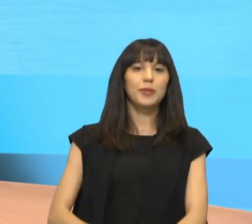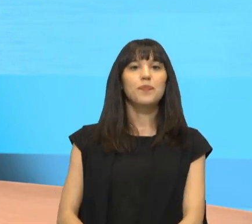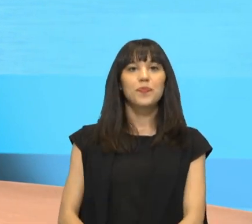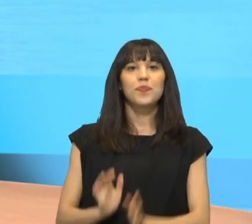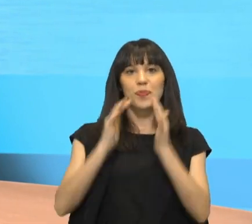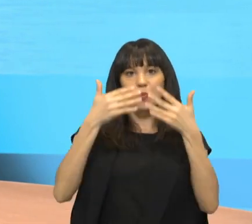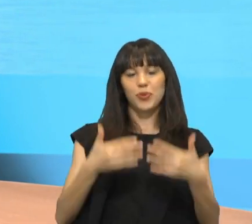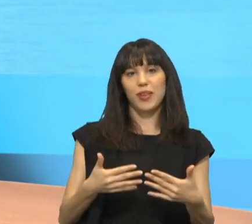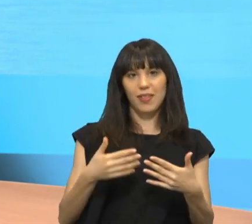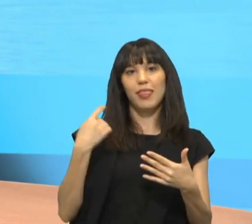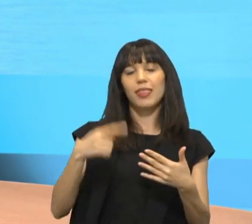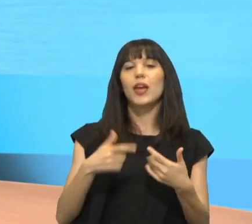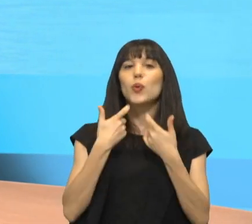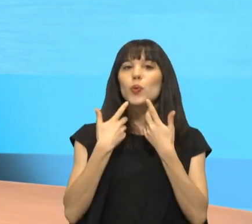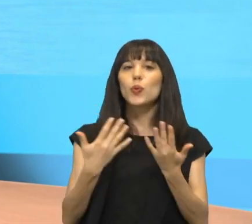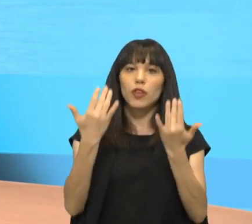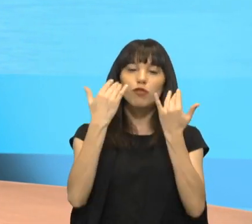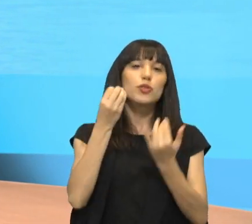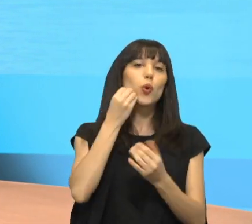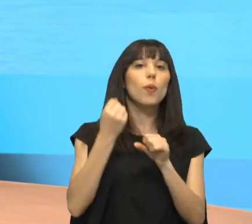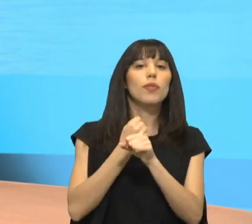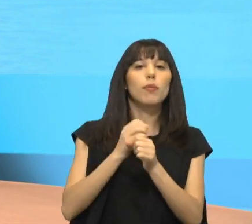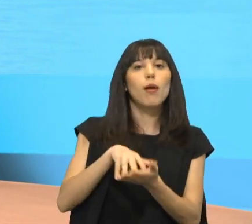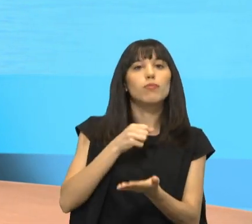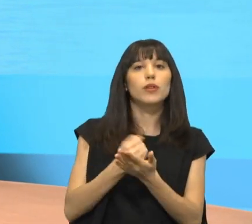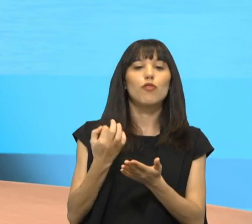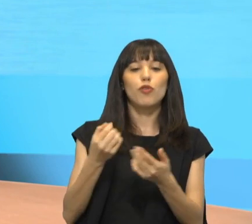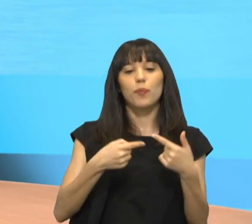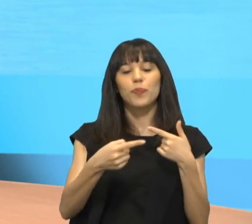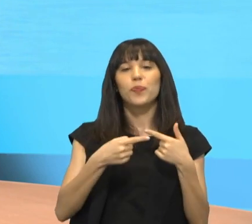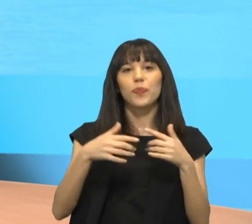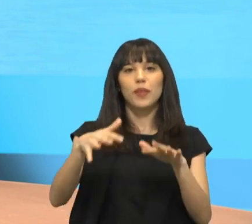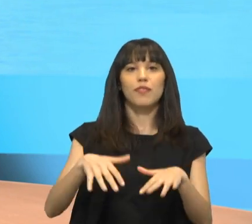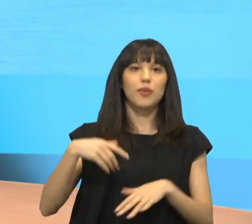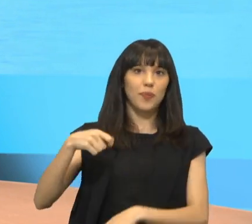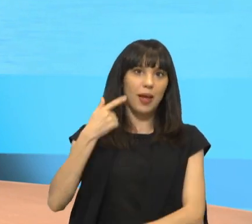Eclésia encontra a informação sobre a conclusão dos trabalhos da Assembleia Plenária da Conferência